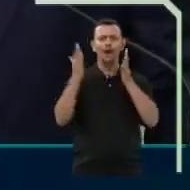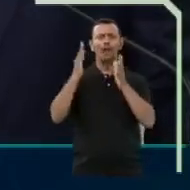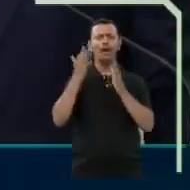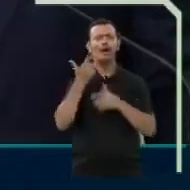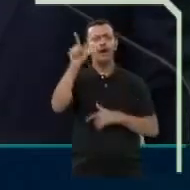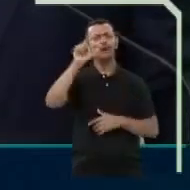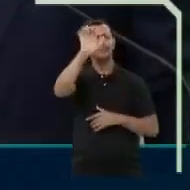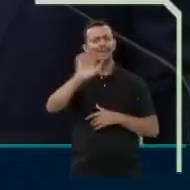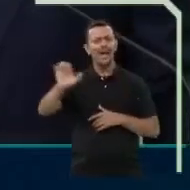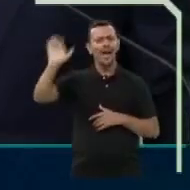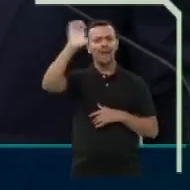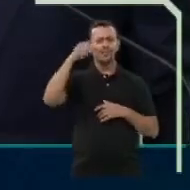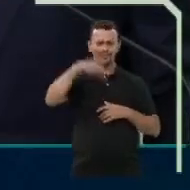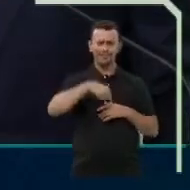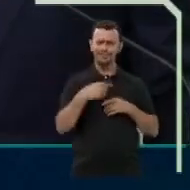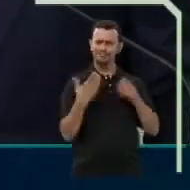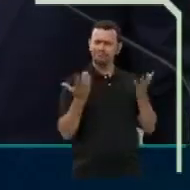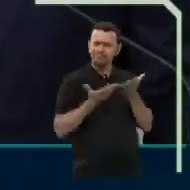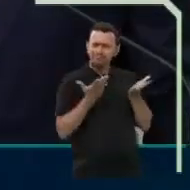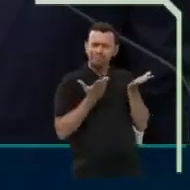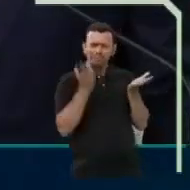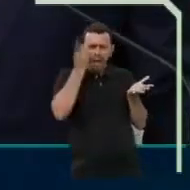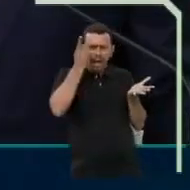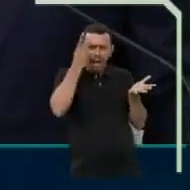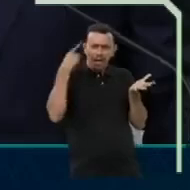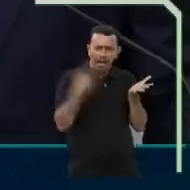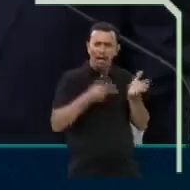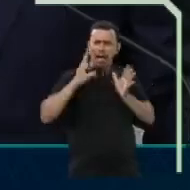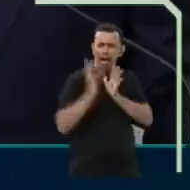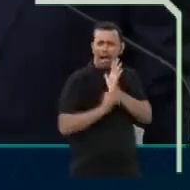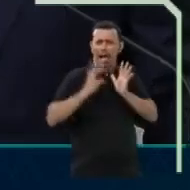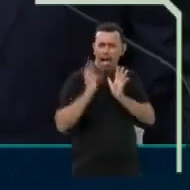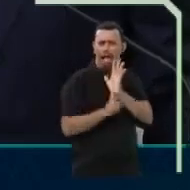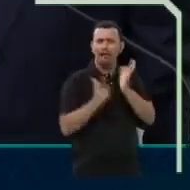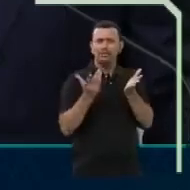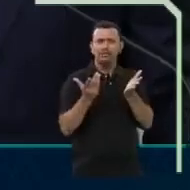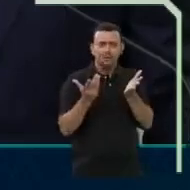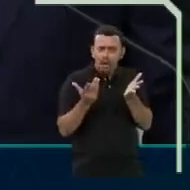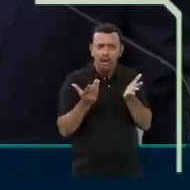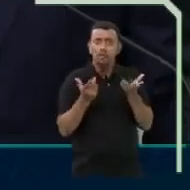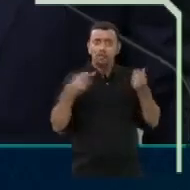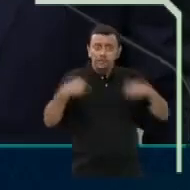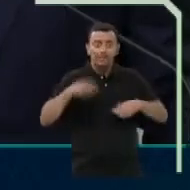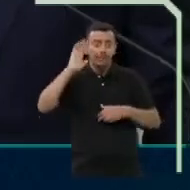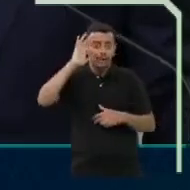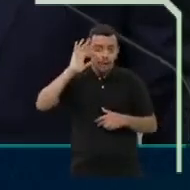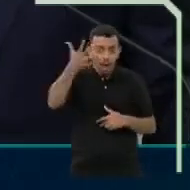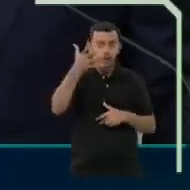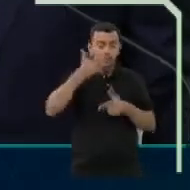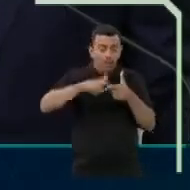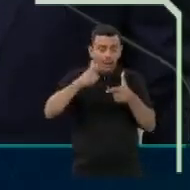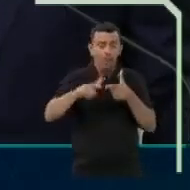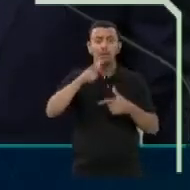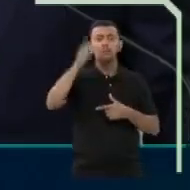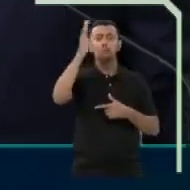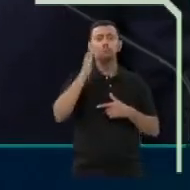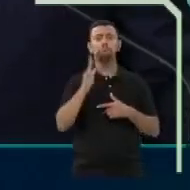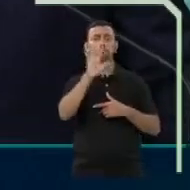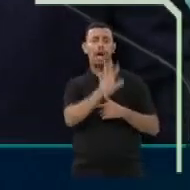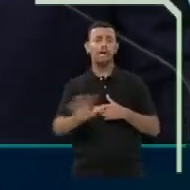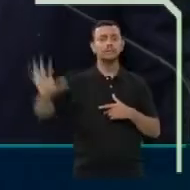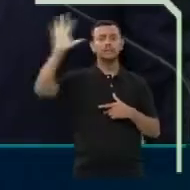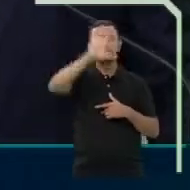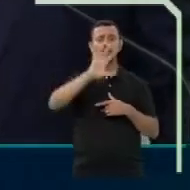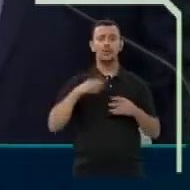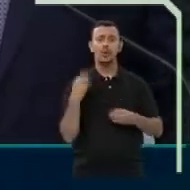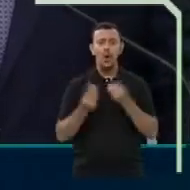de exportar o crime para outros países. Nós temos que resolver o problema de todo o Brasil. Nós não podemos pensar só em São Paulo. E falar que vai resolver o problema de